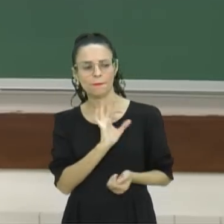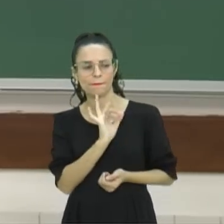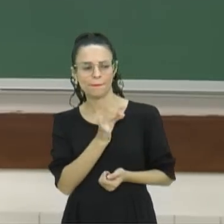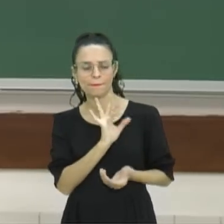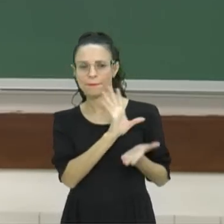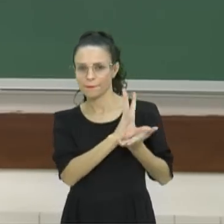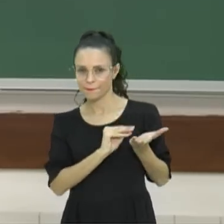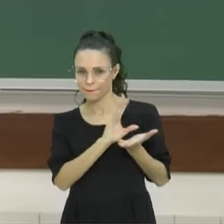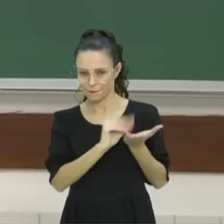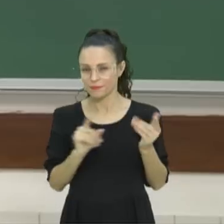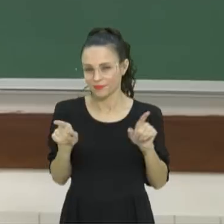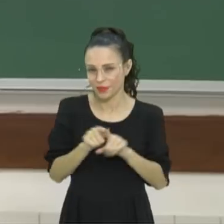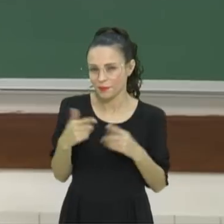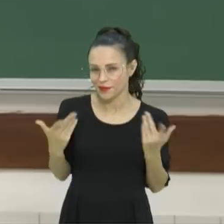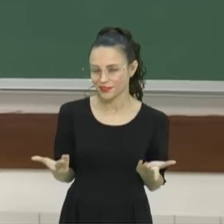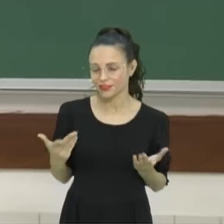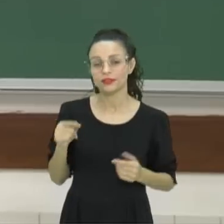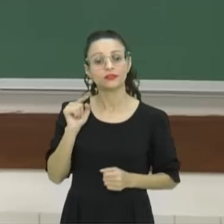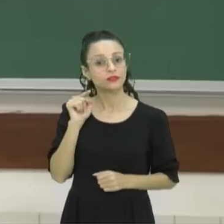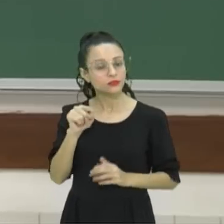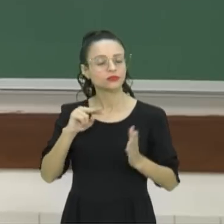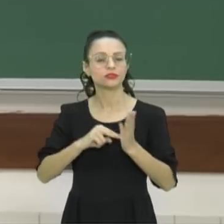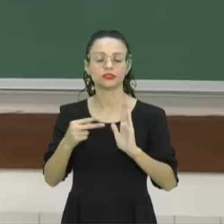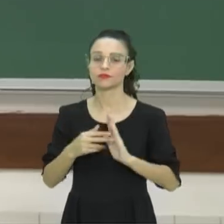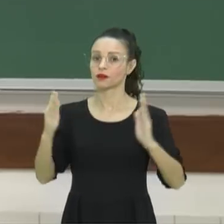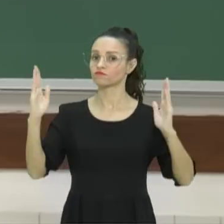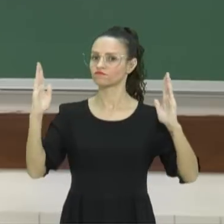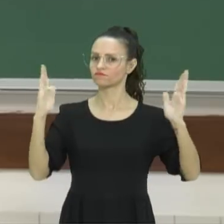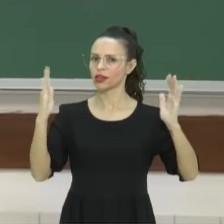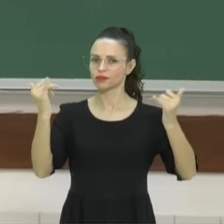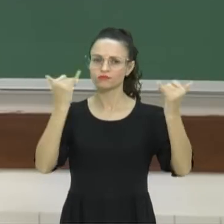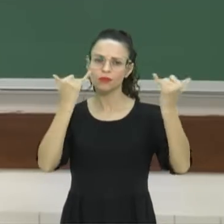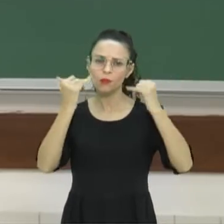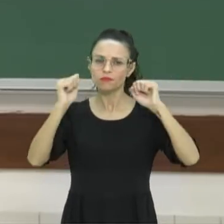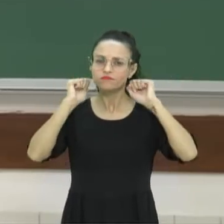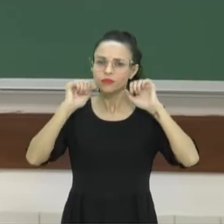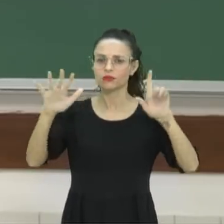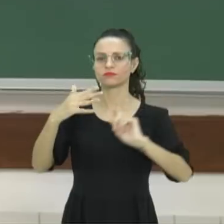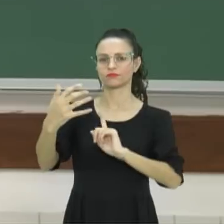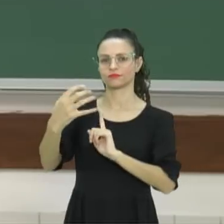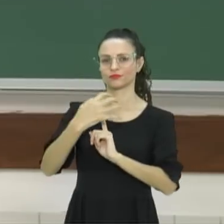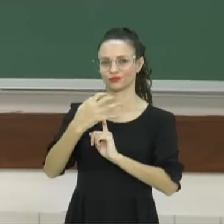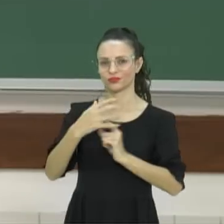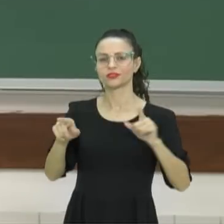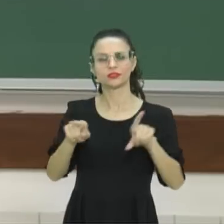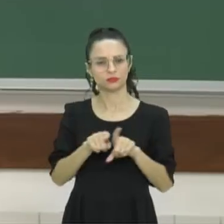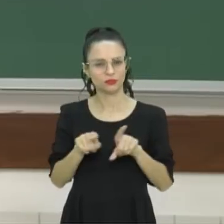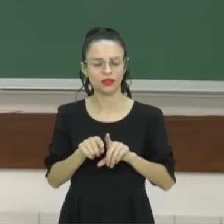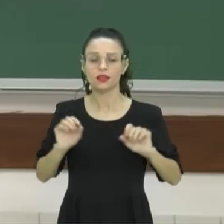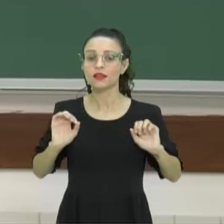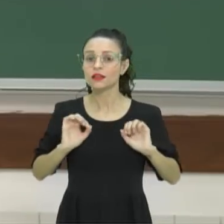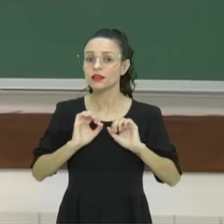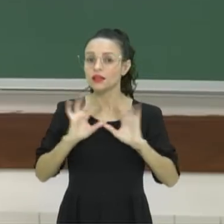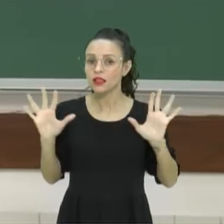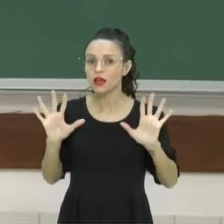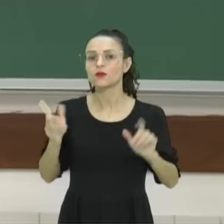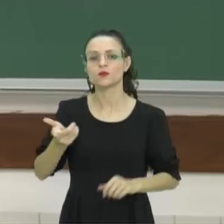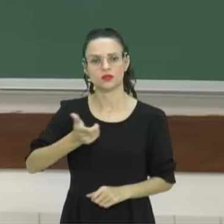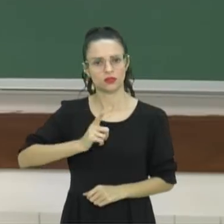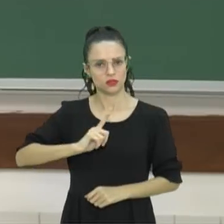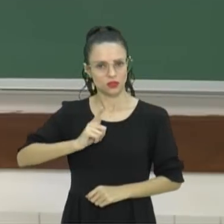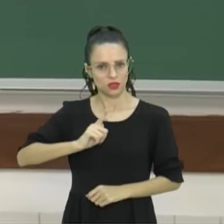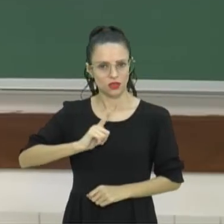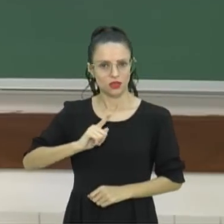seus costumes? Isso significa que a era digital nos afeta diretamente. Claro, existem riscos